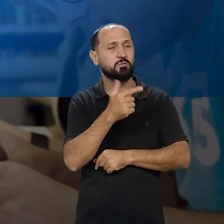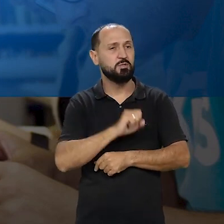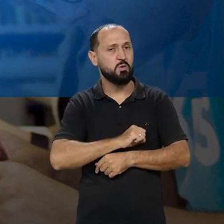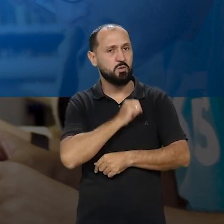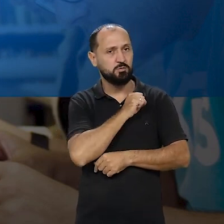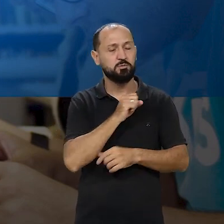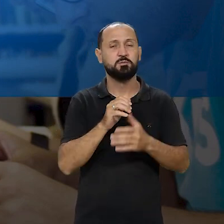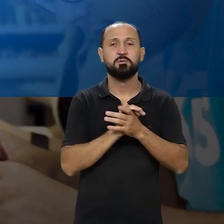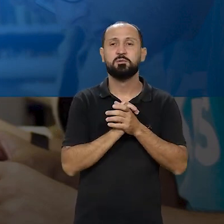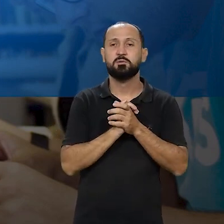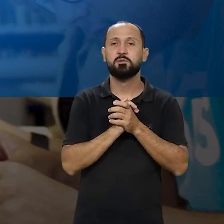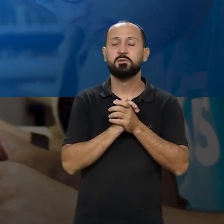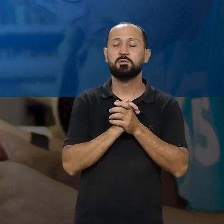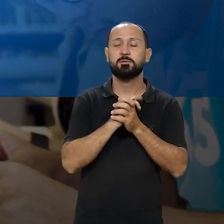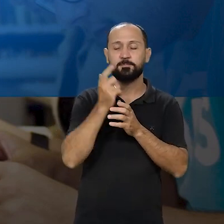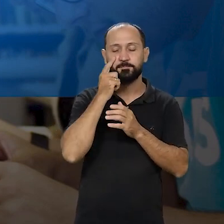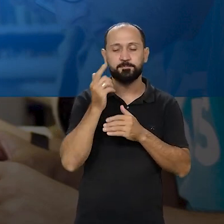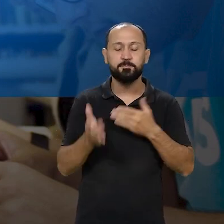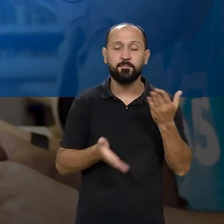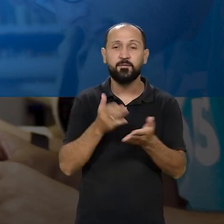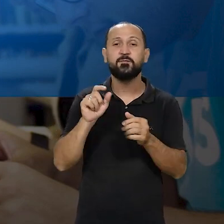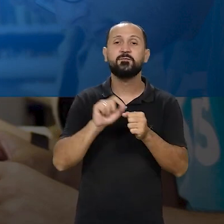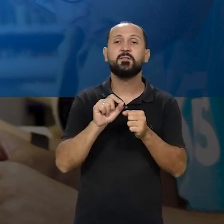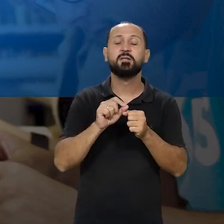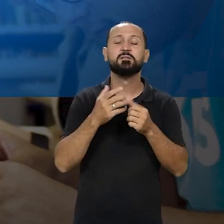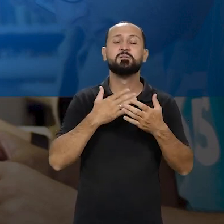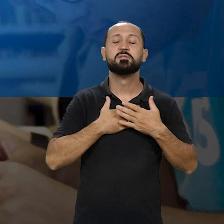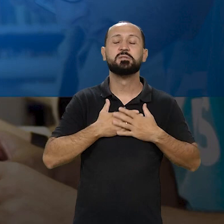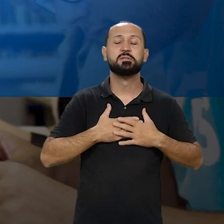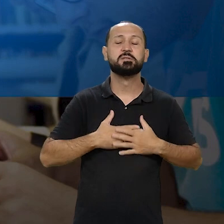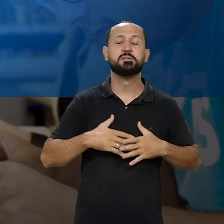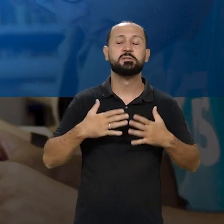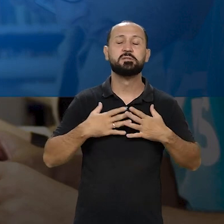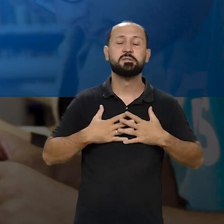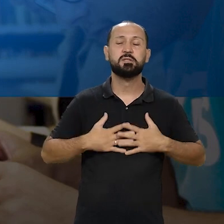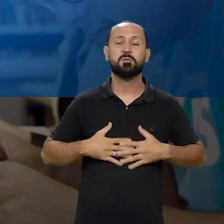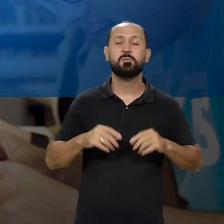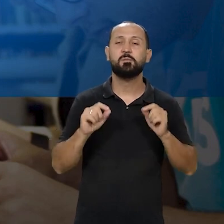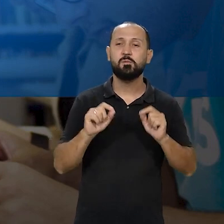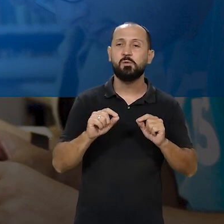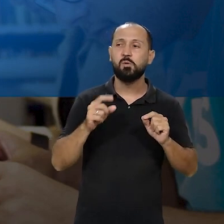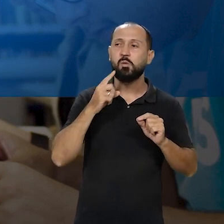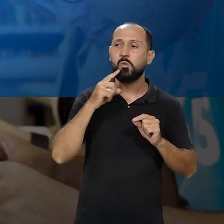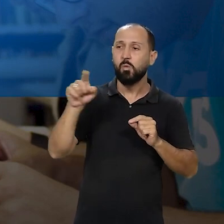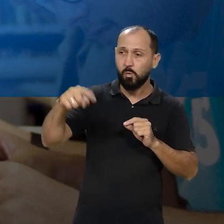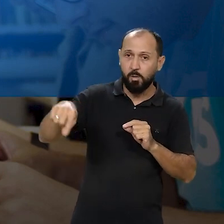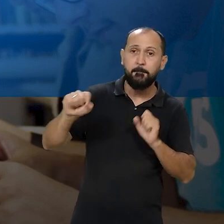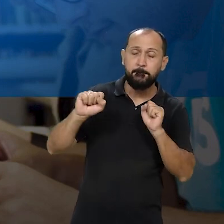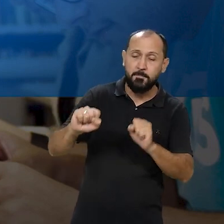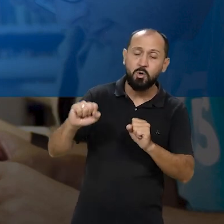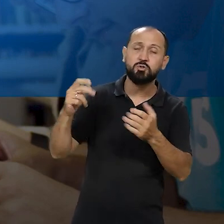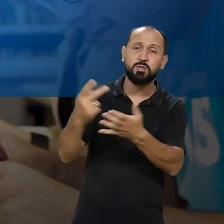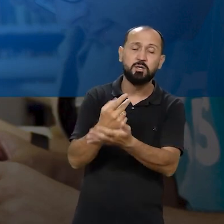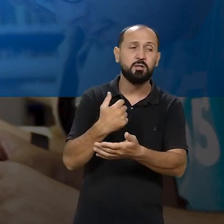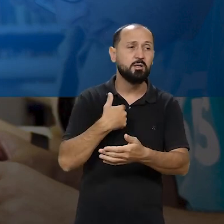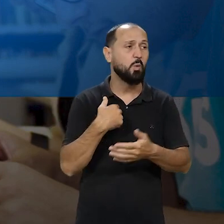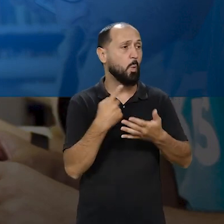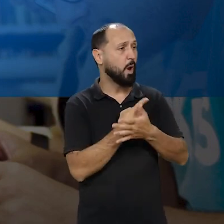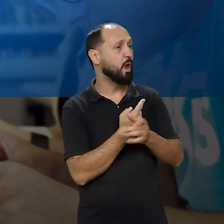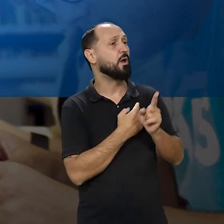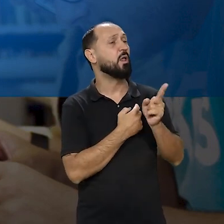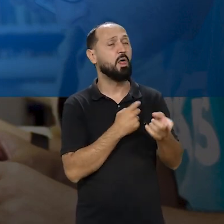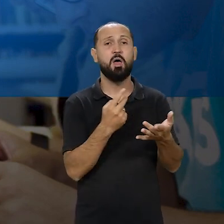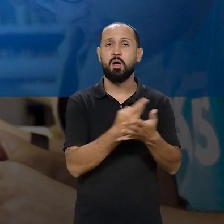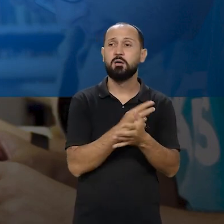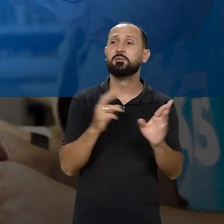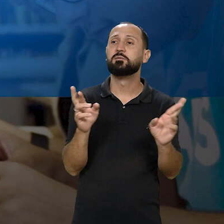ódio, né? Então, a psicanálise faz com que você se acalme nesse sentido de que, bom, o outro pode errar, eu posso errar, o outro também pode.